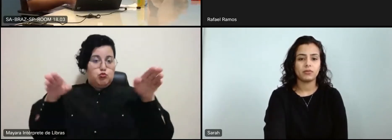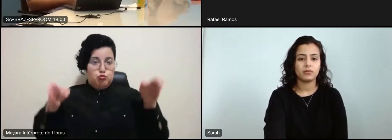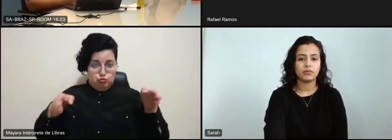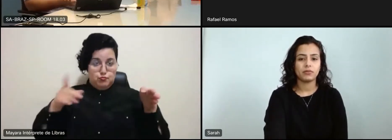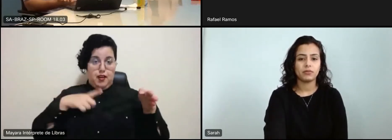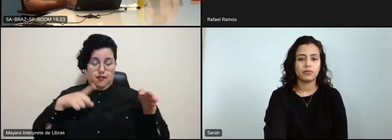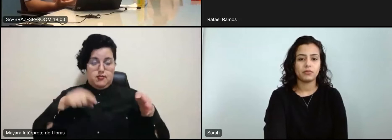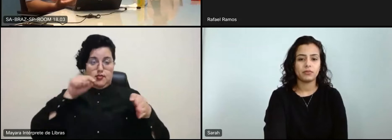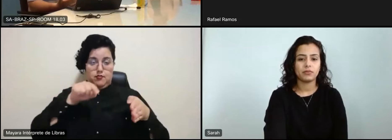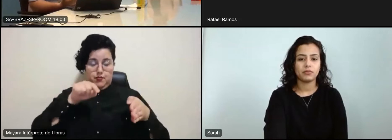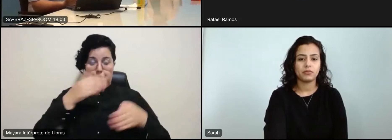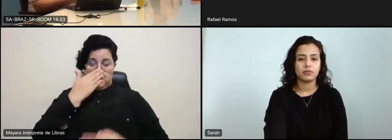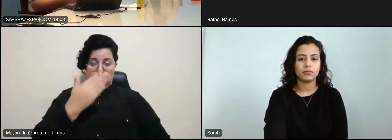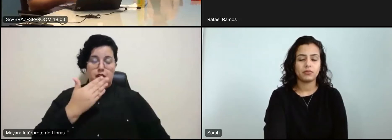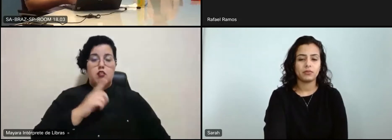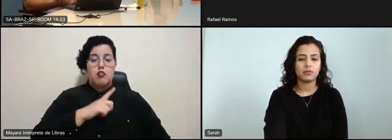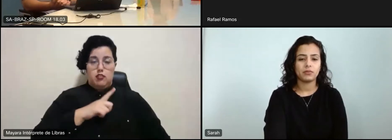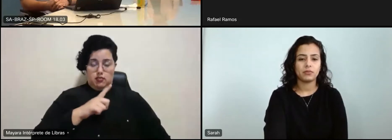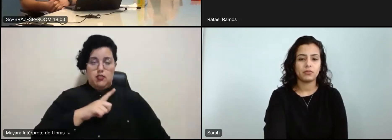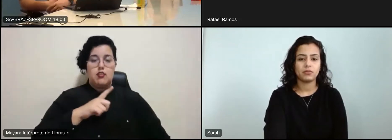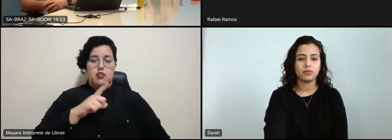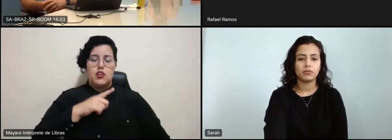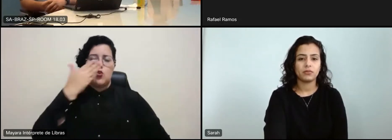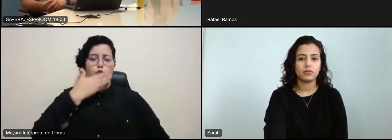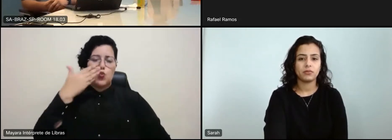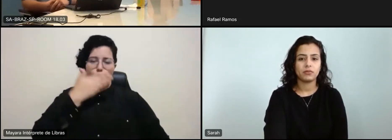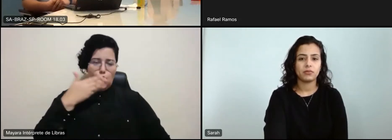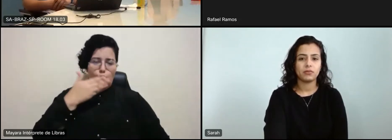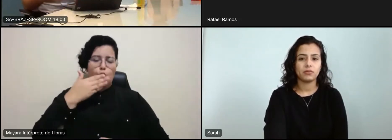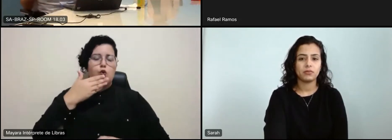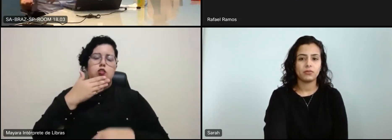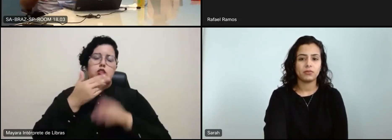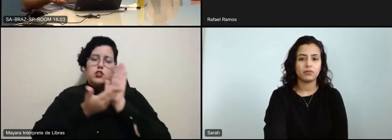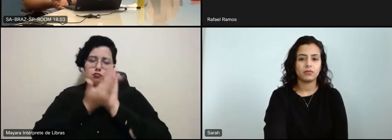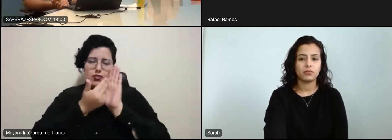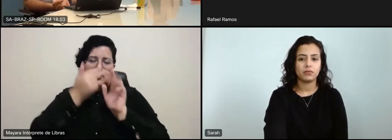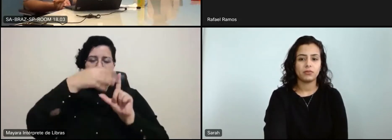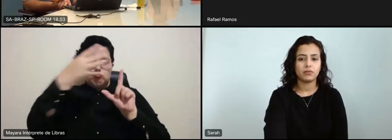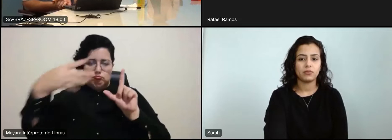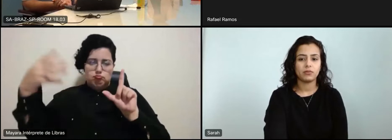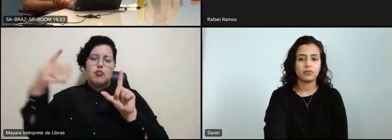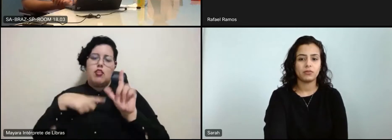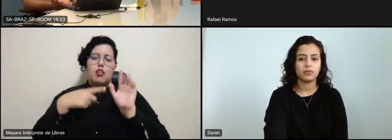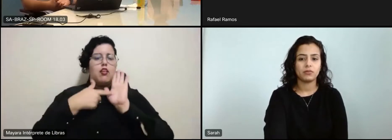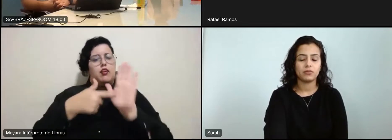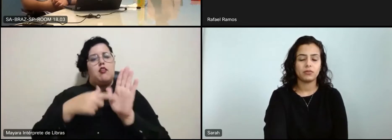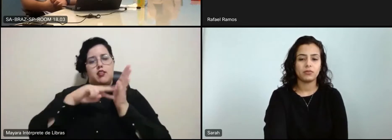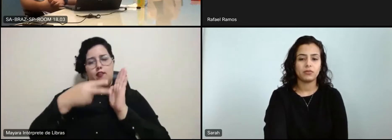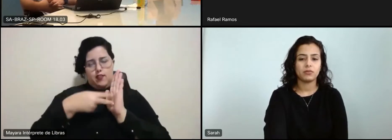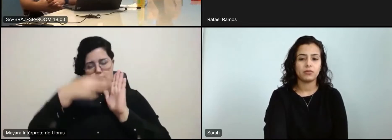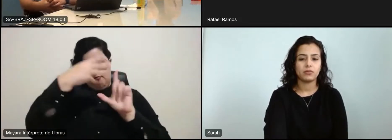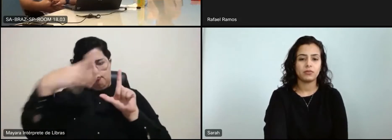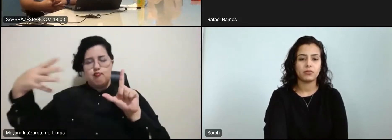centro específico da mesa, nós temos alguns bem-casados com as cores do arco-íris, a fim de ter um pouquinho de representatividade da nossa